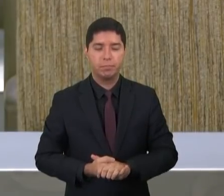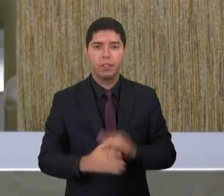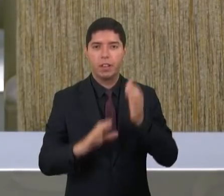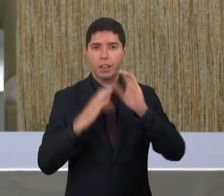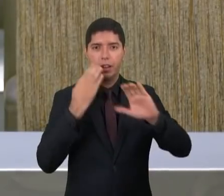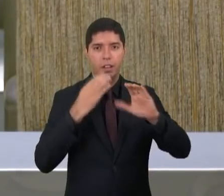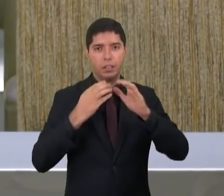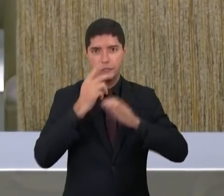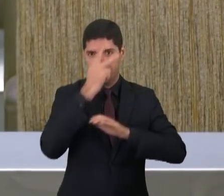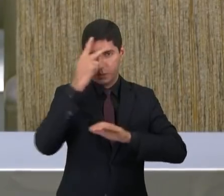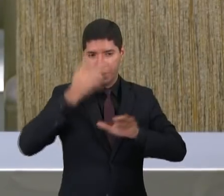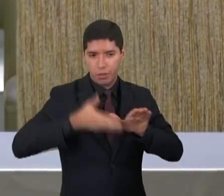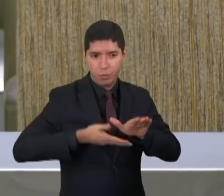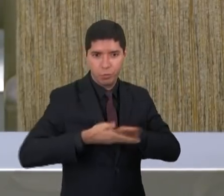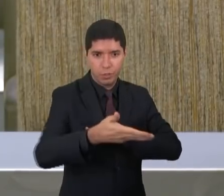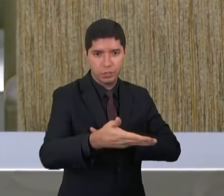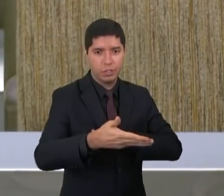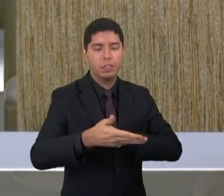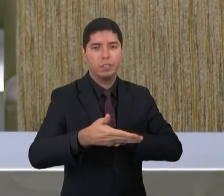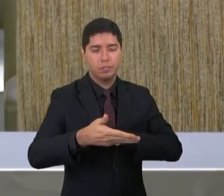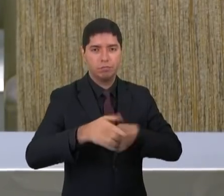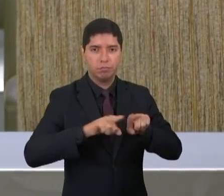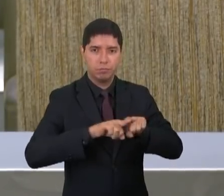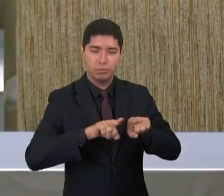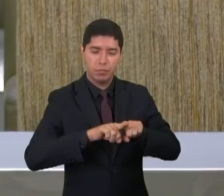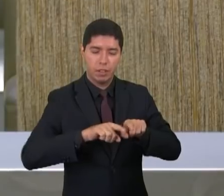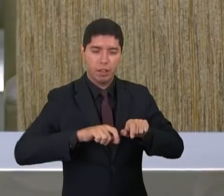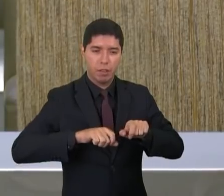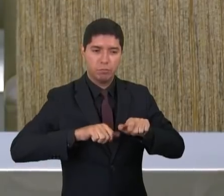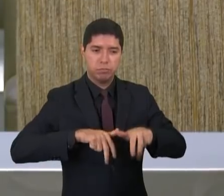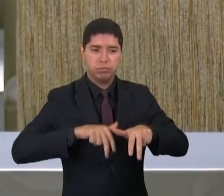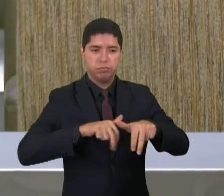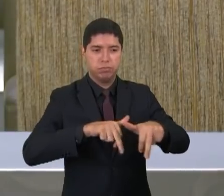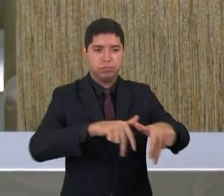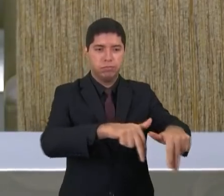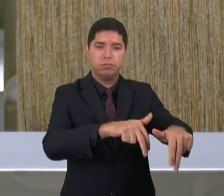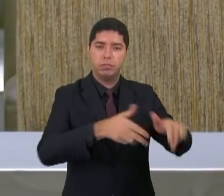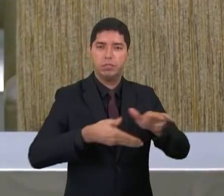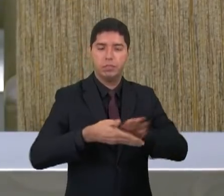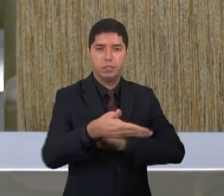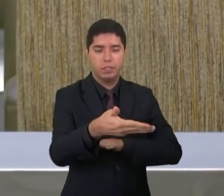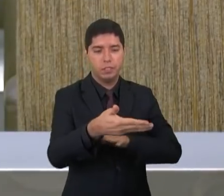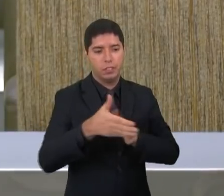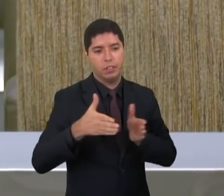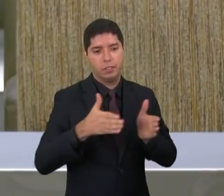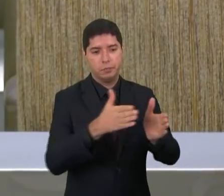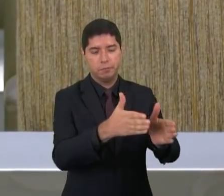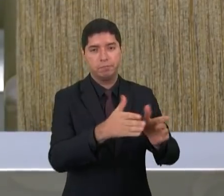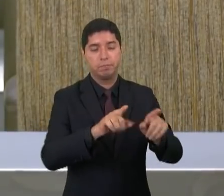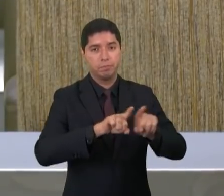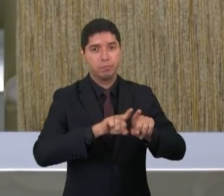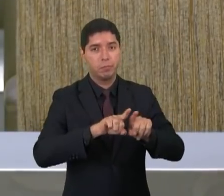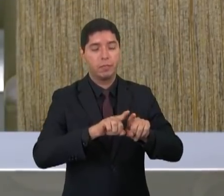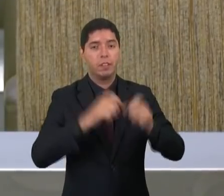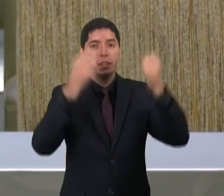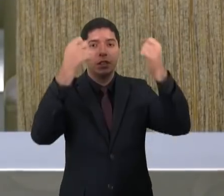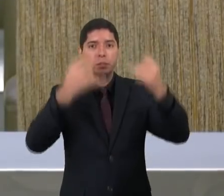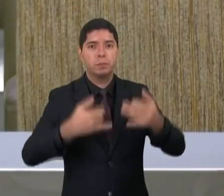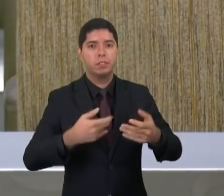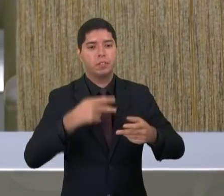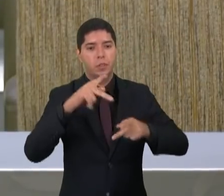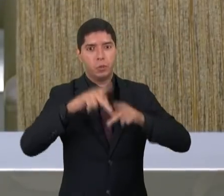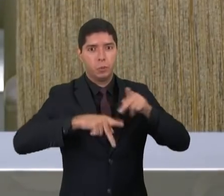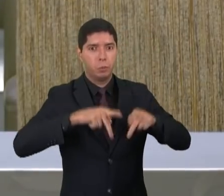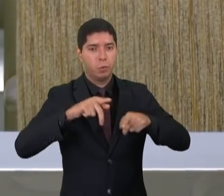Peregrino, ou até mesmo de Romagem, né? Fazendo referência à peregrinação ou